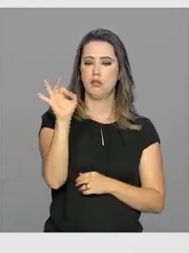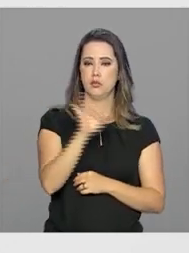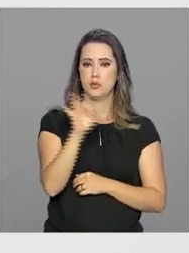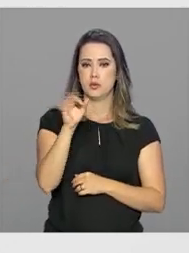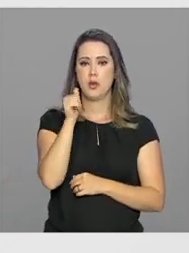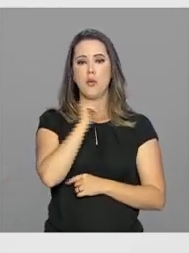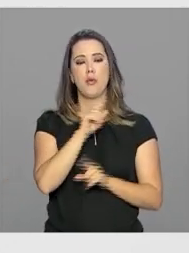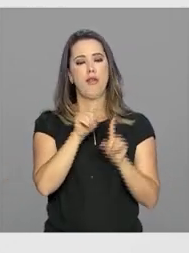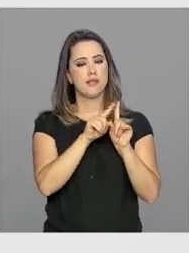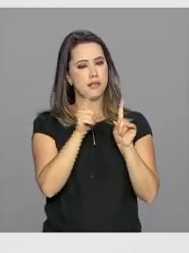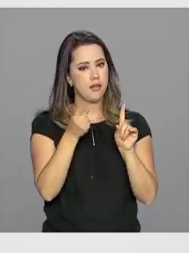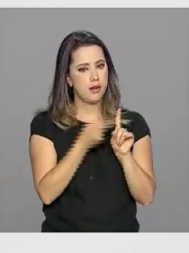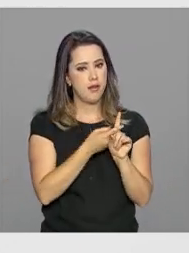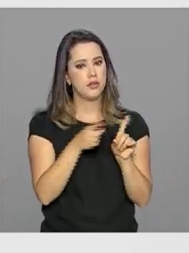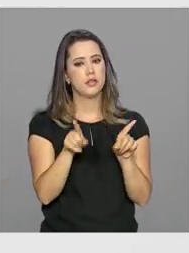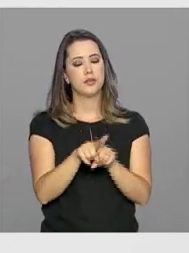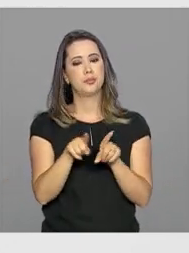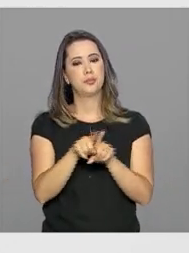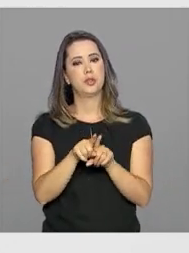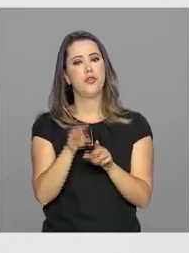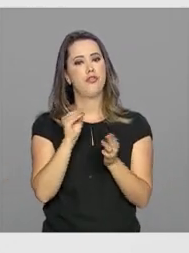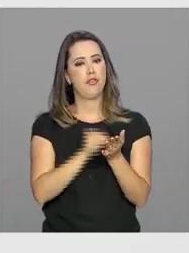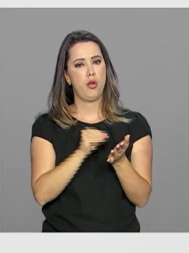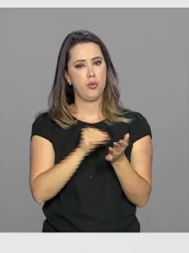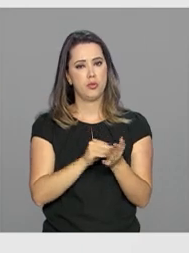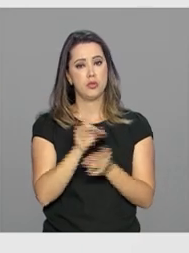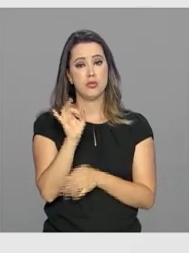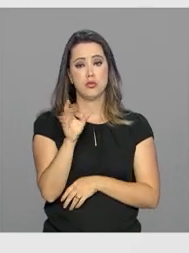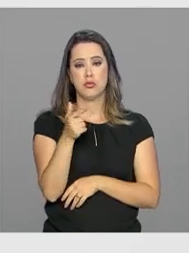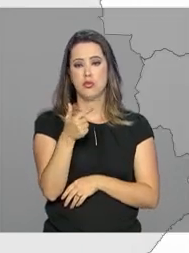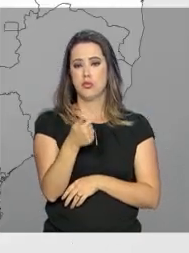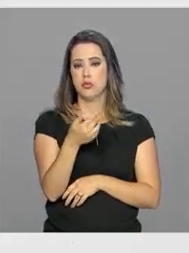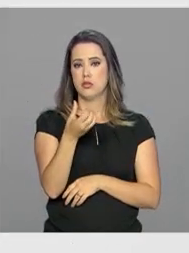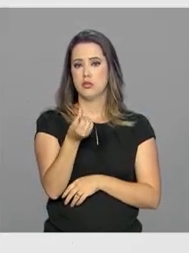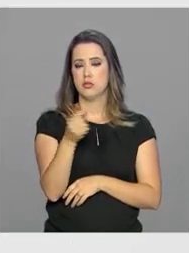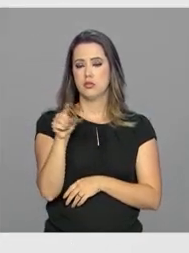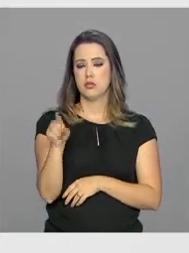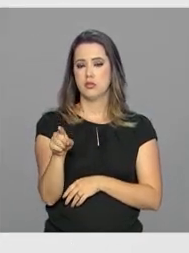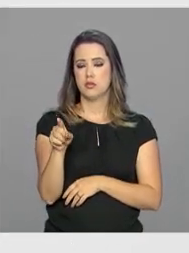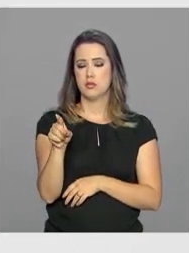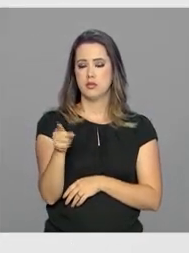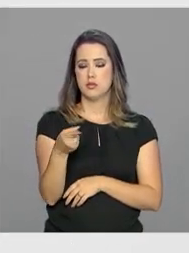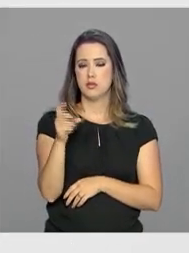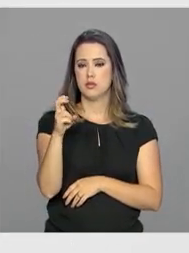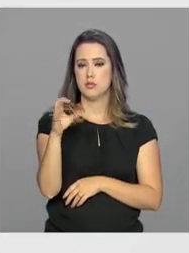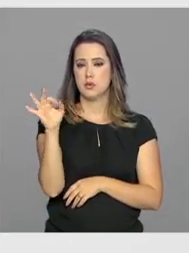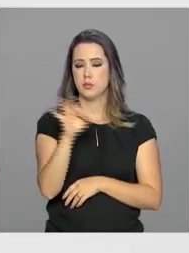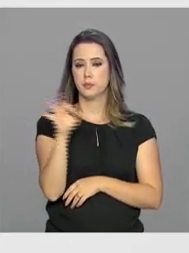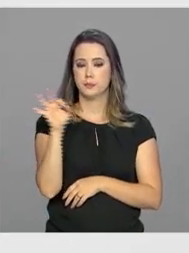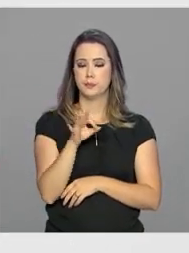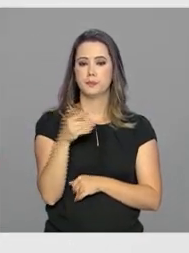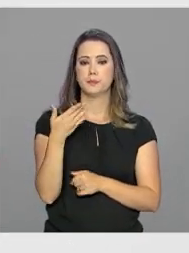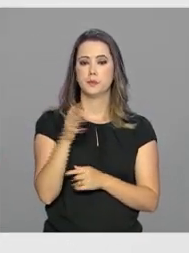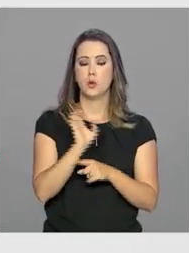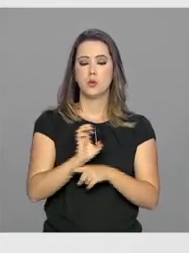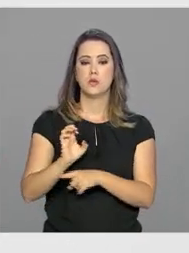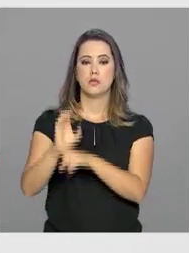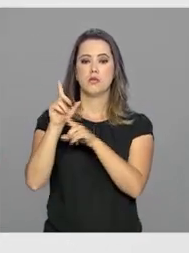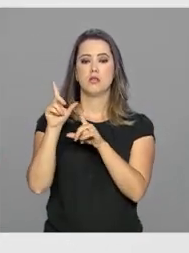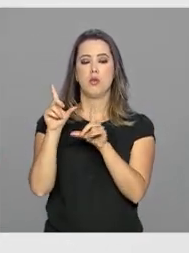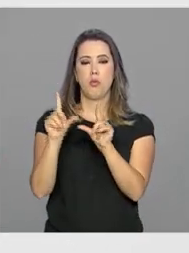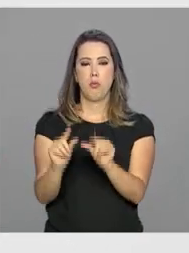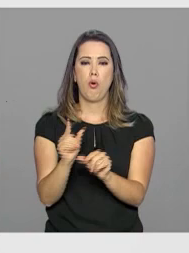mulheres grávidas 76 e meio por cento os estados com as taxas mais baixas de cobertura vacinal